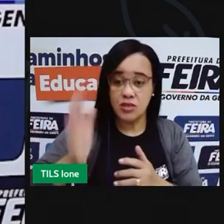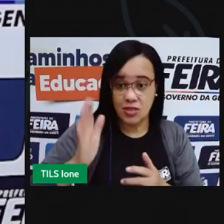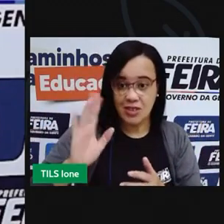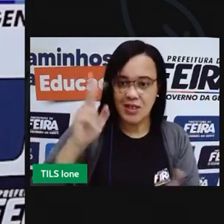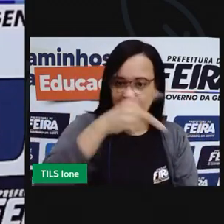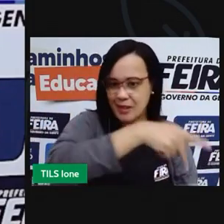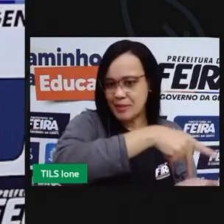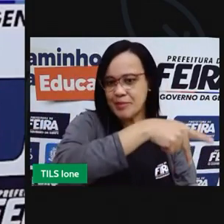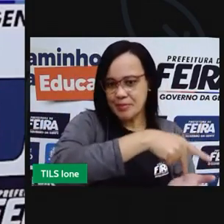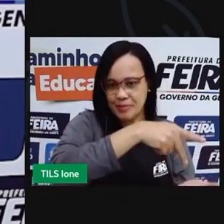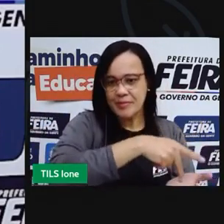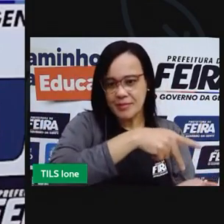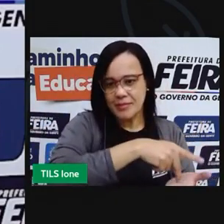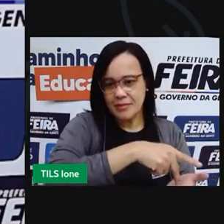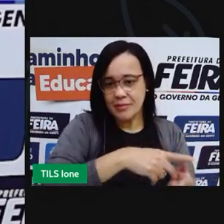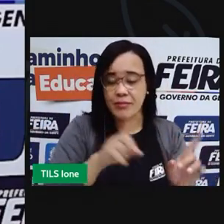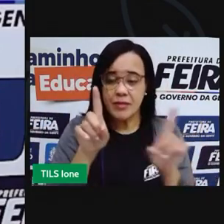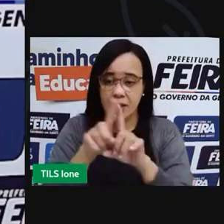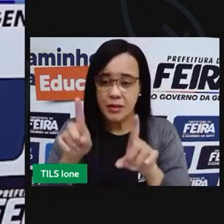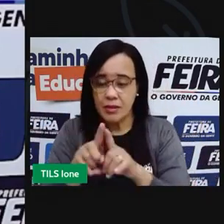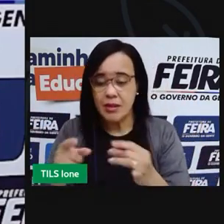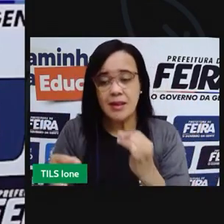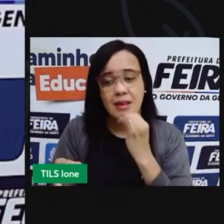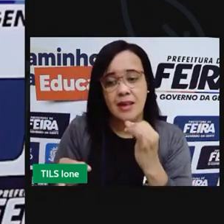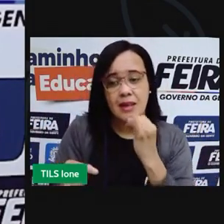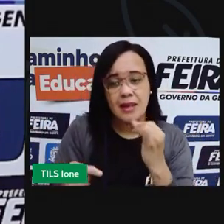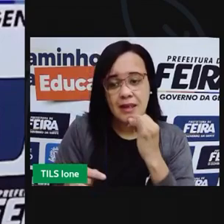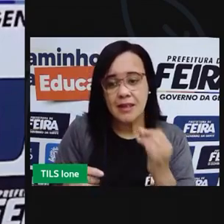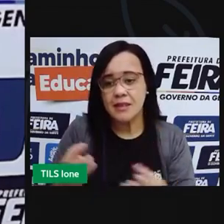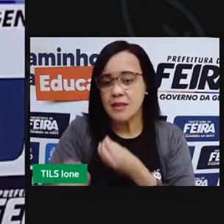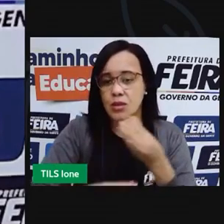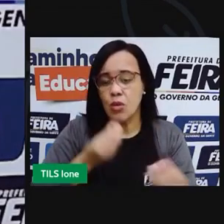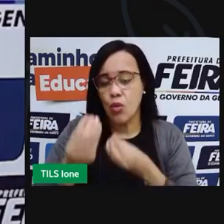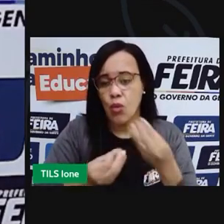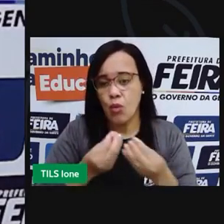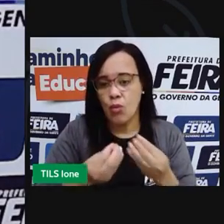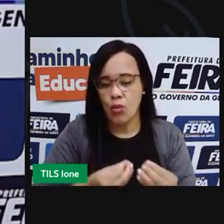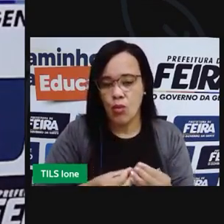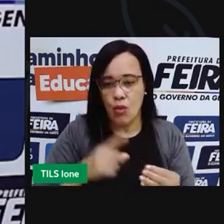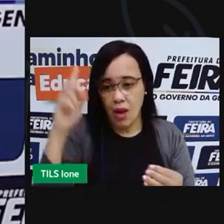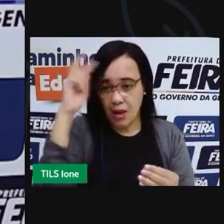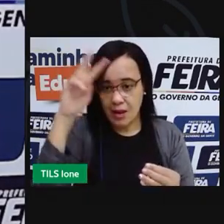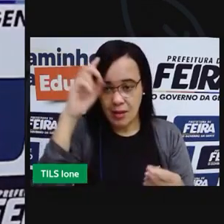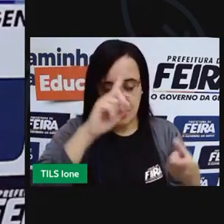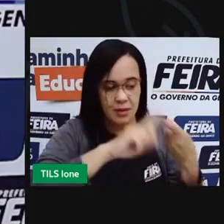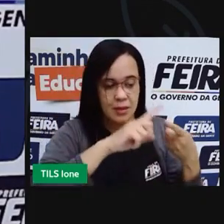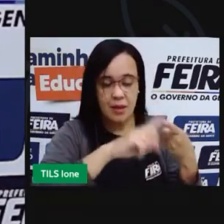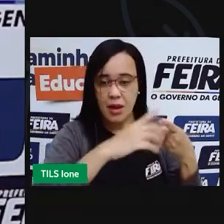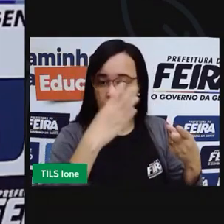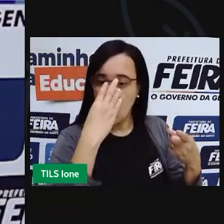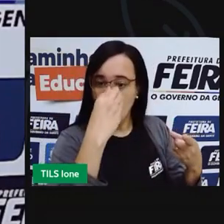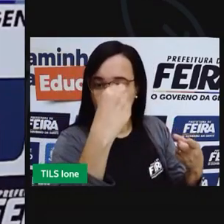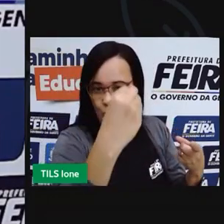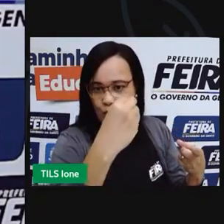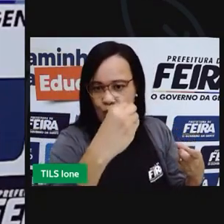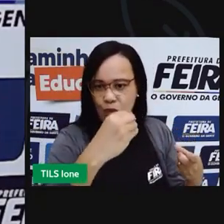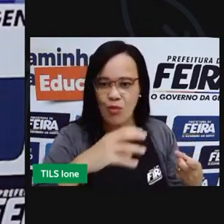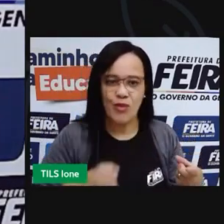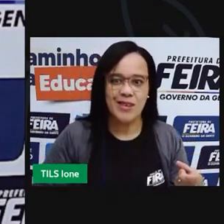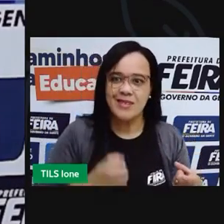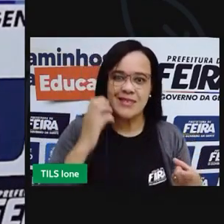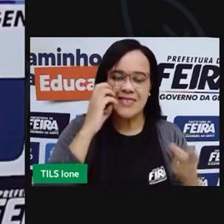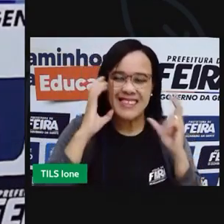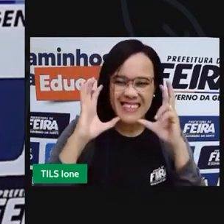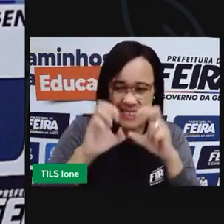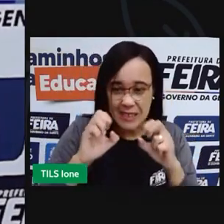original. A gente vê alguns exemplos aqui, como o lobo não morde, os